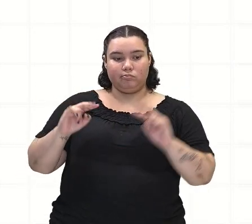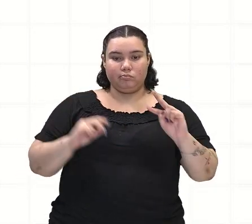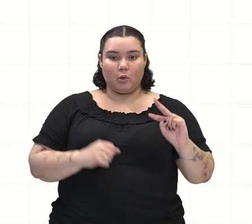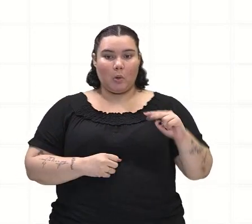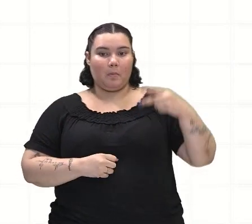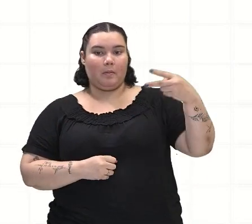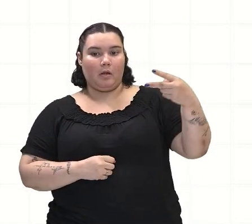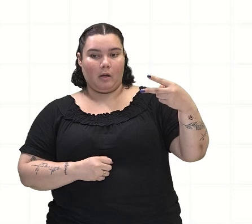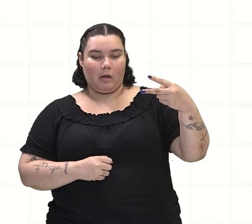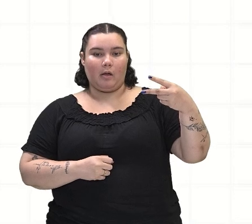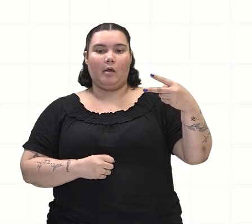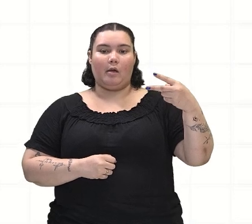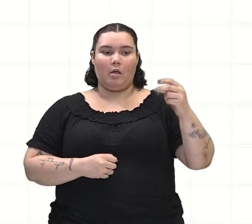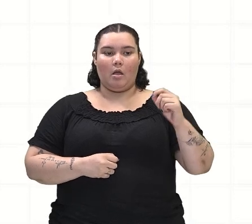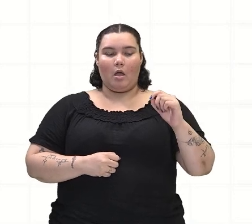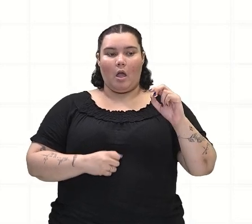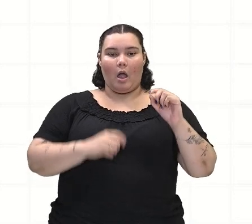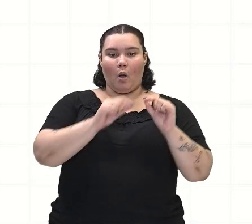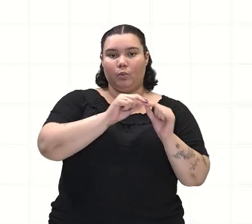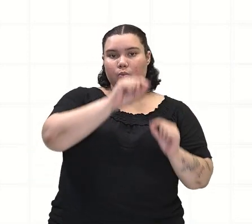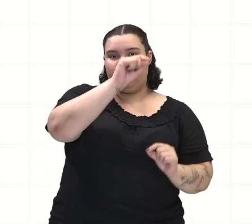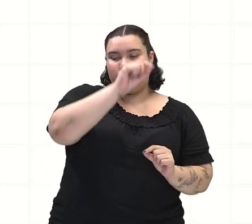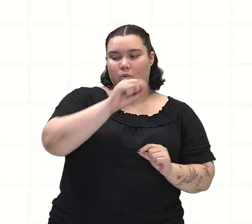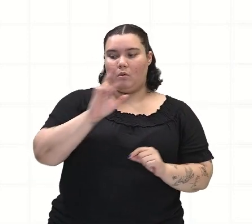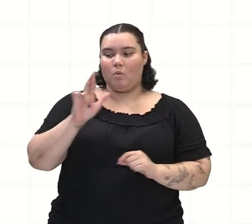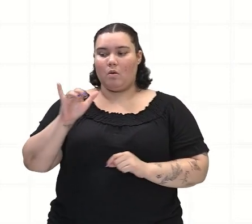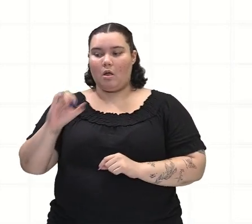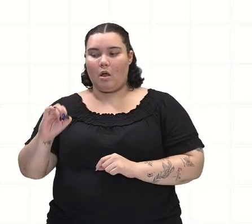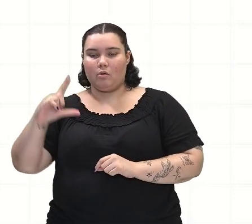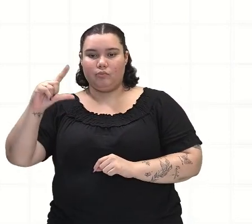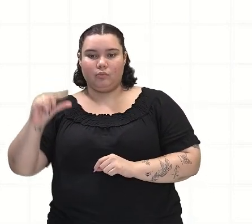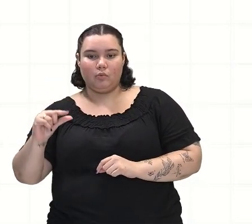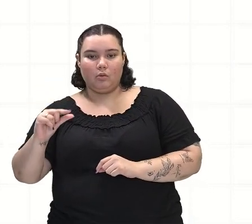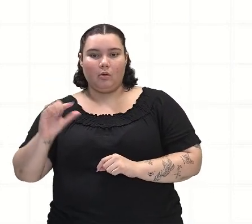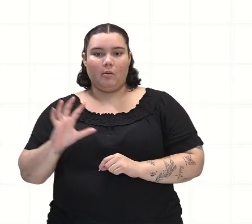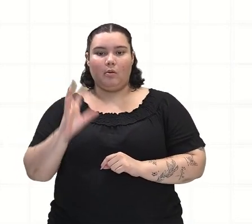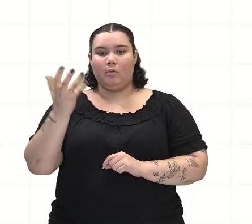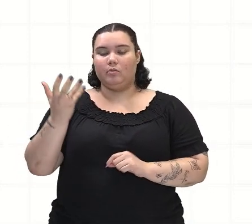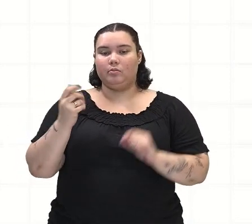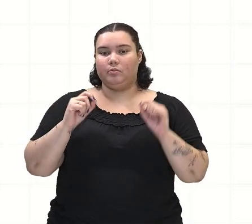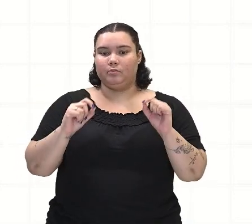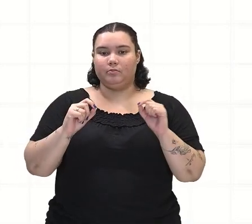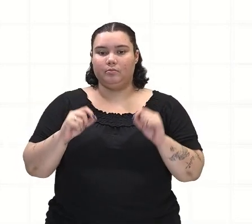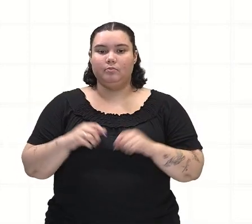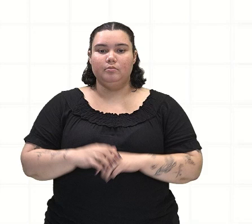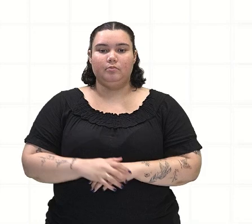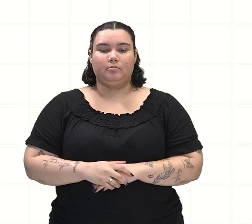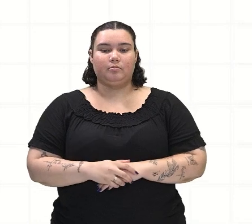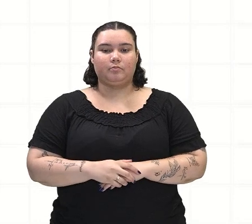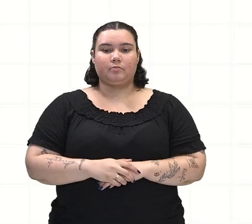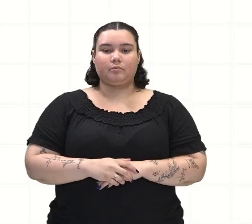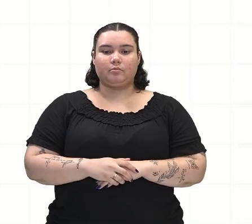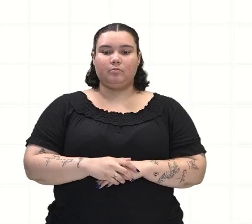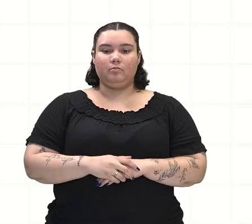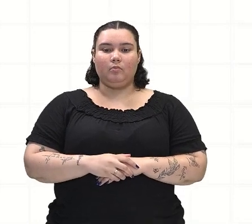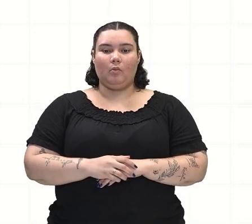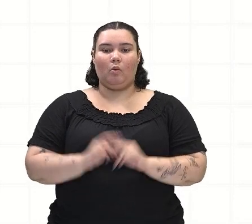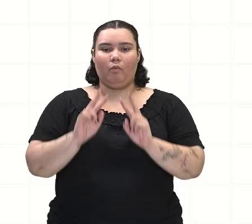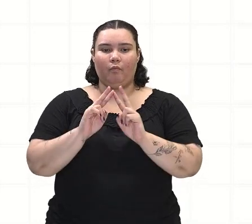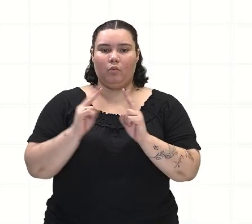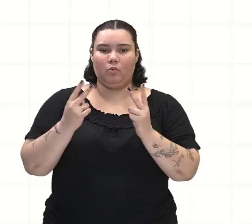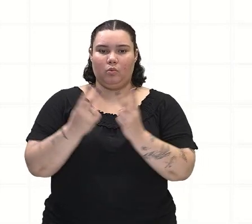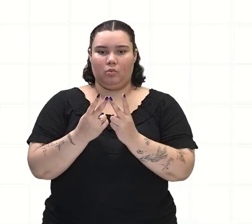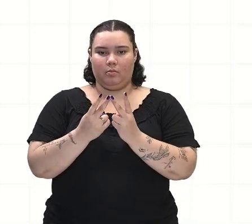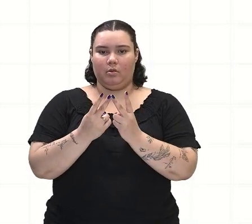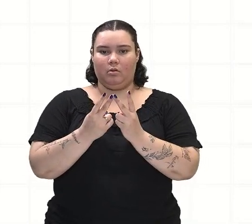reduzir o raio pela metade, o que vai acontecer nesse segundo cilindro, né? Será se esse volume aqui